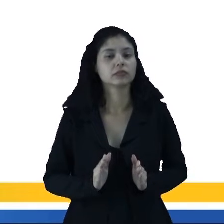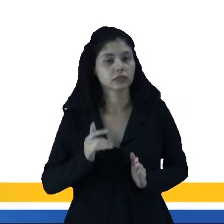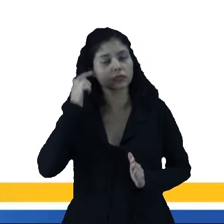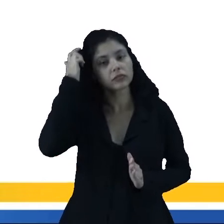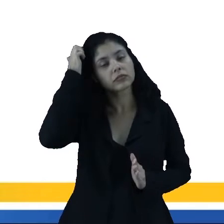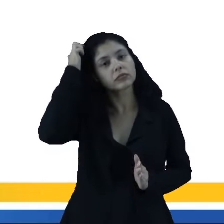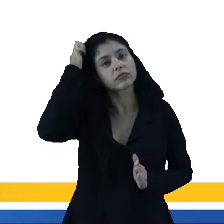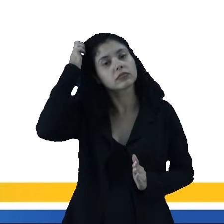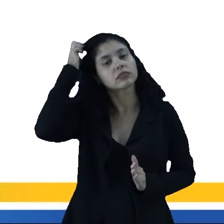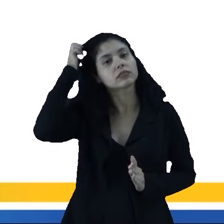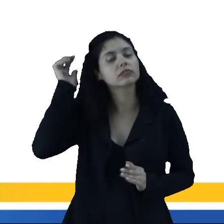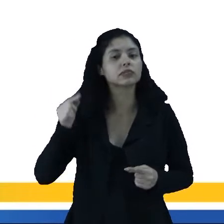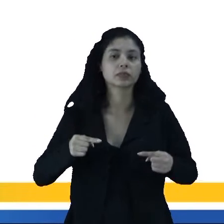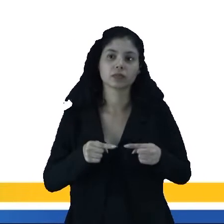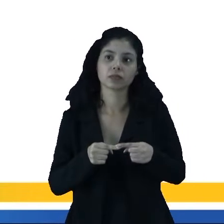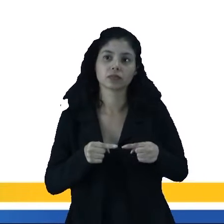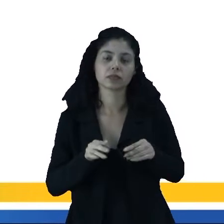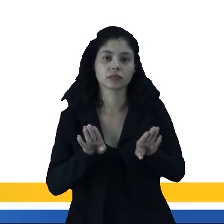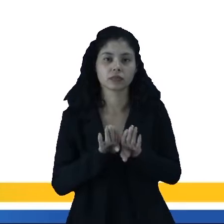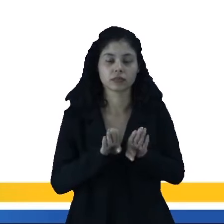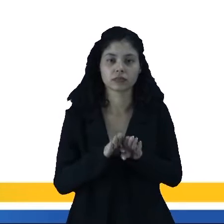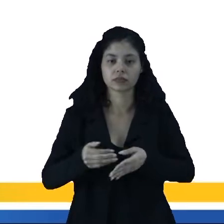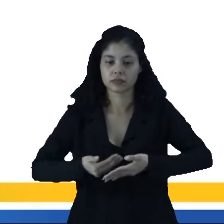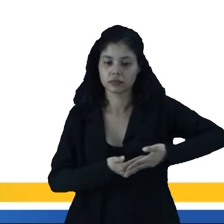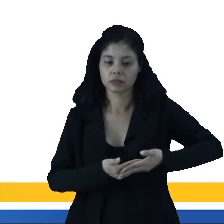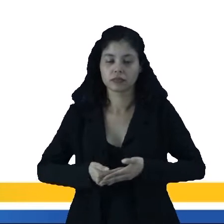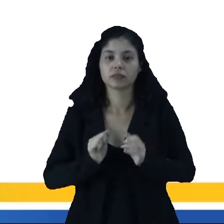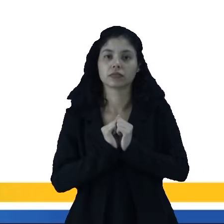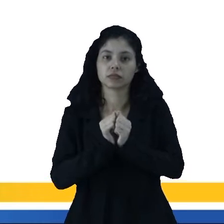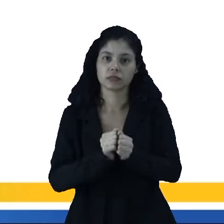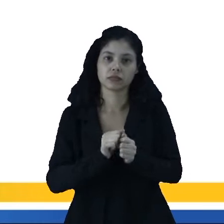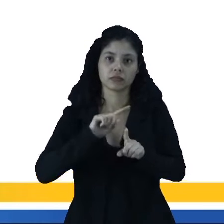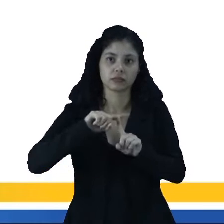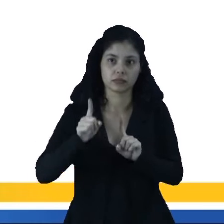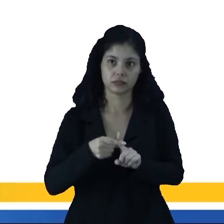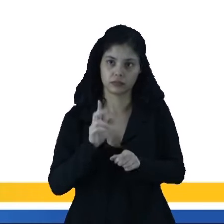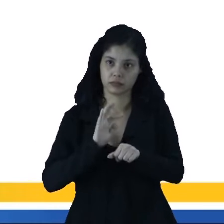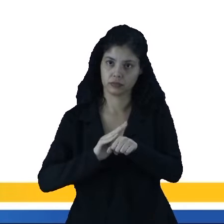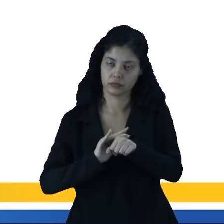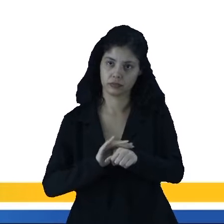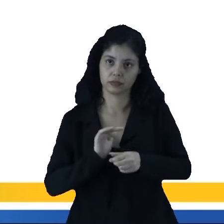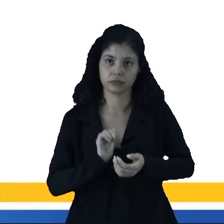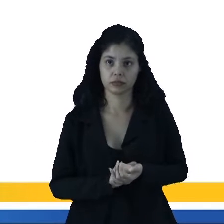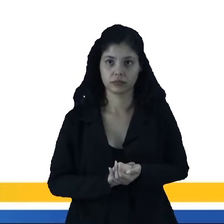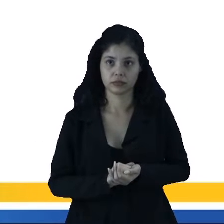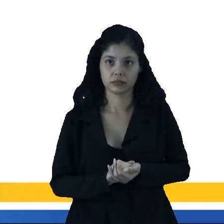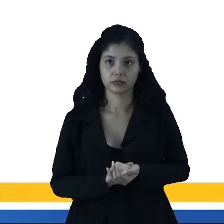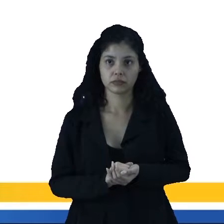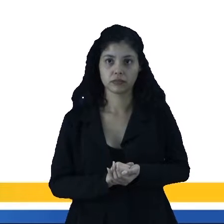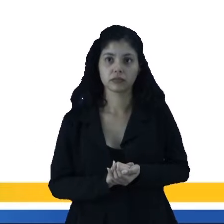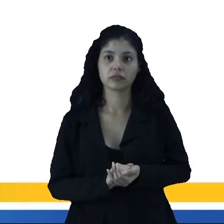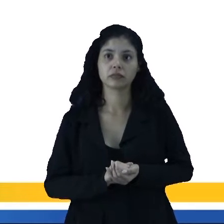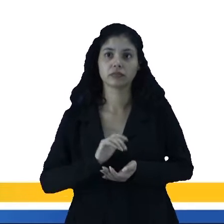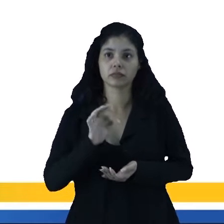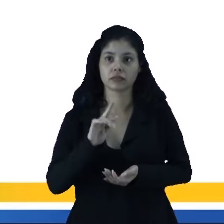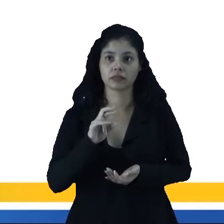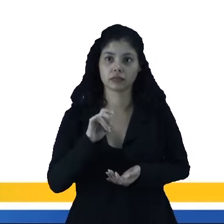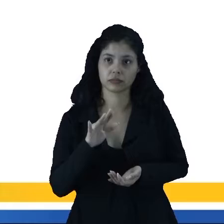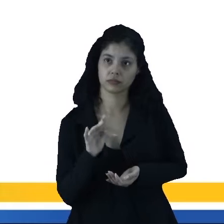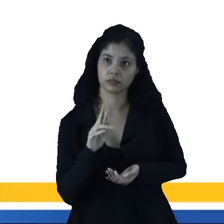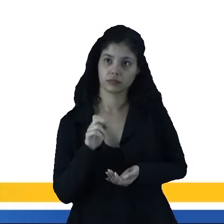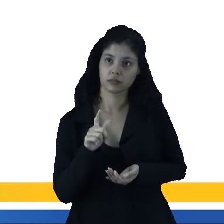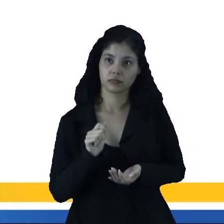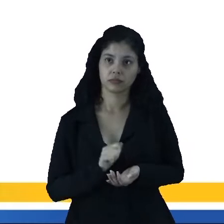o parto, pode haver o contato do sangue do bebê com o sangue da mãe. A doença, a eritroplastose fetal ou